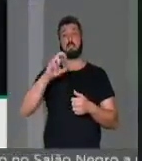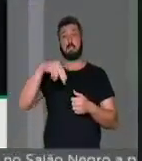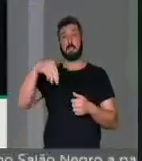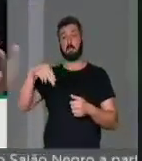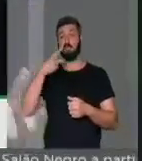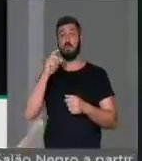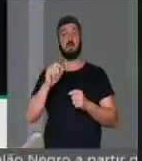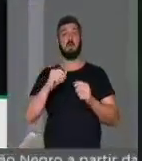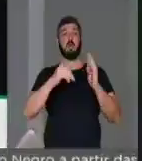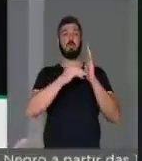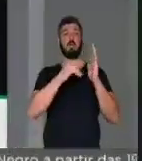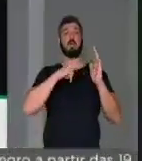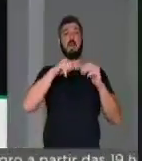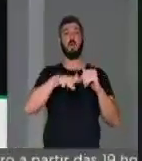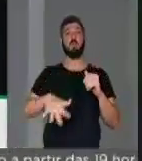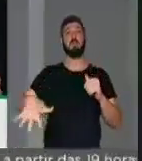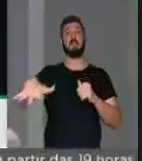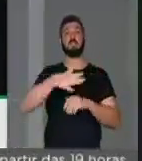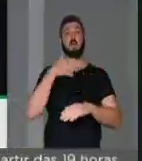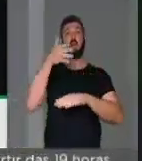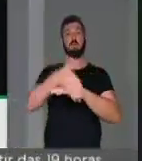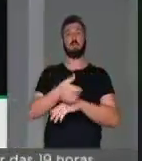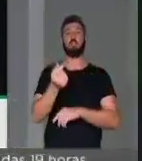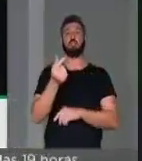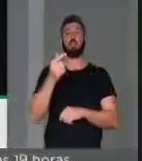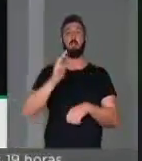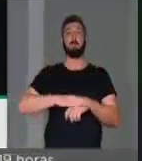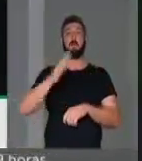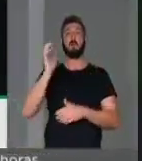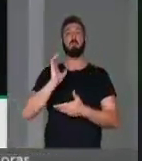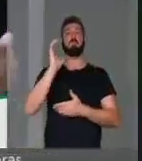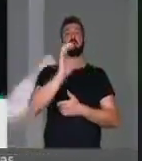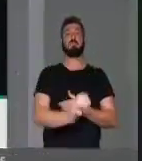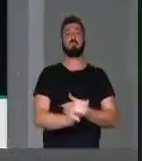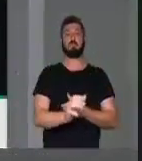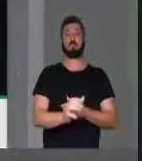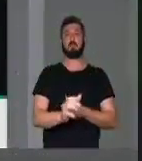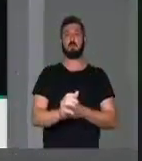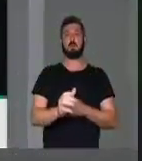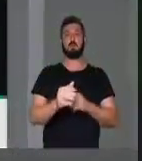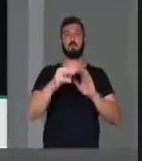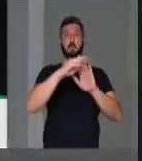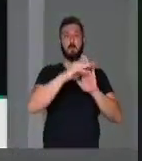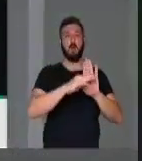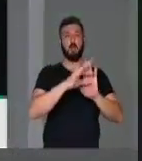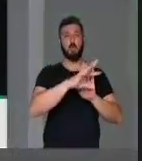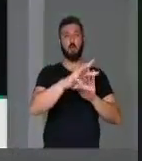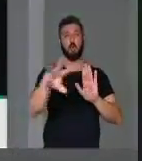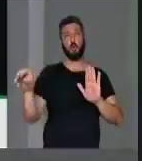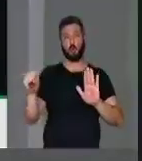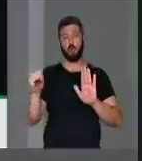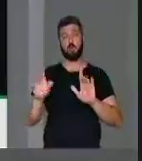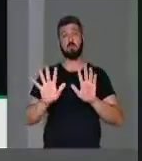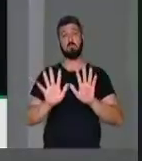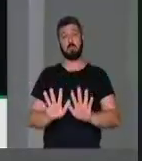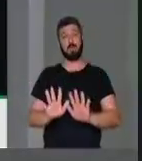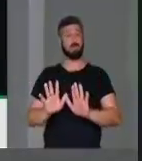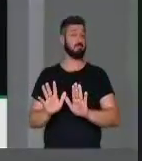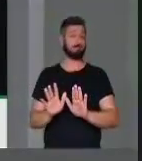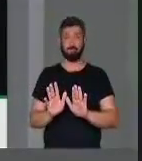ela garante universalidade, mais recursos para os outros programas,